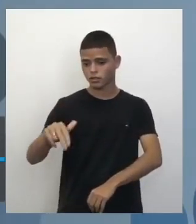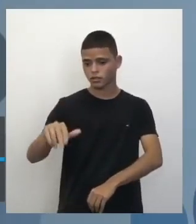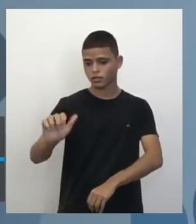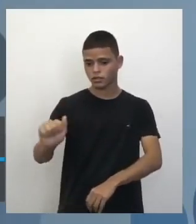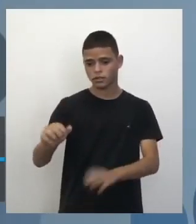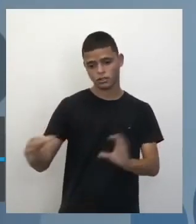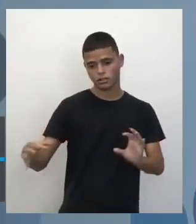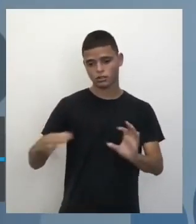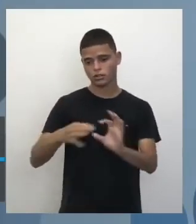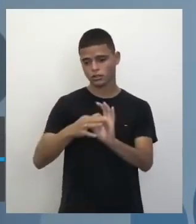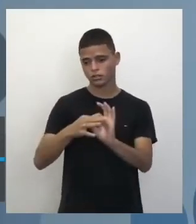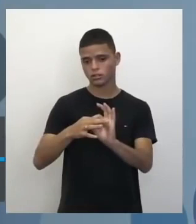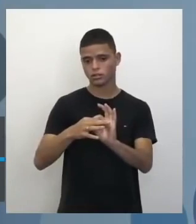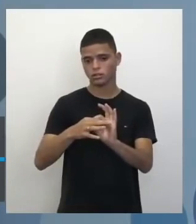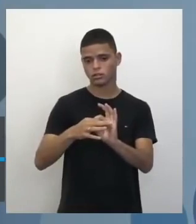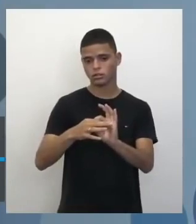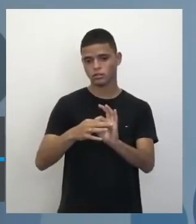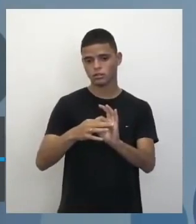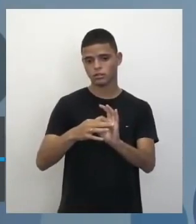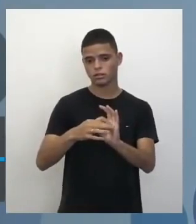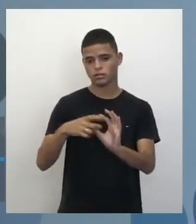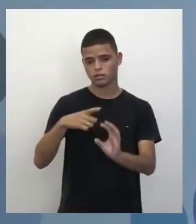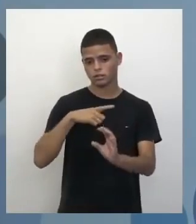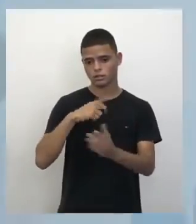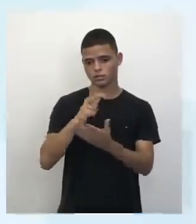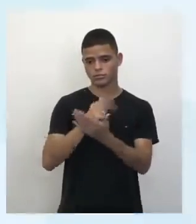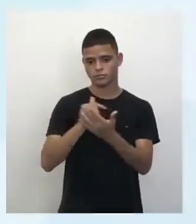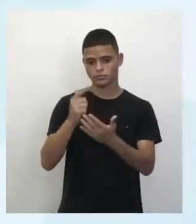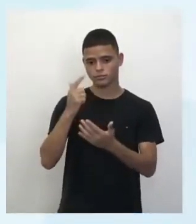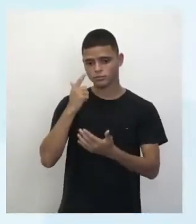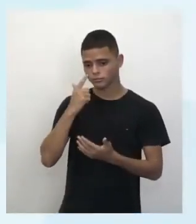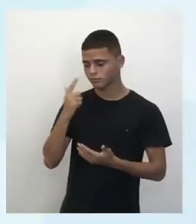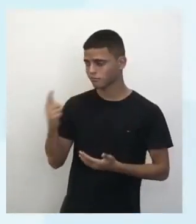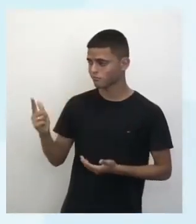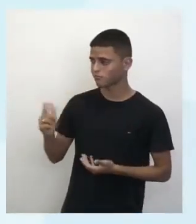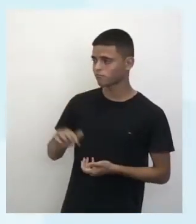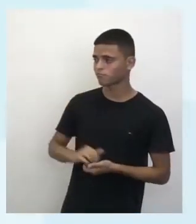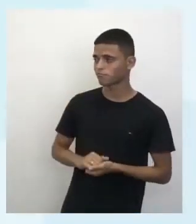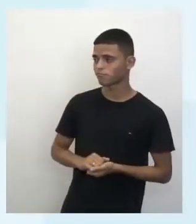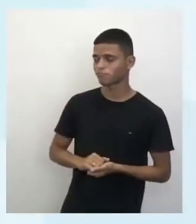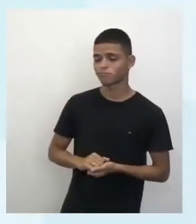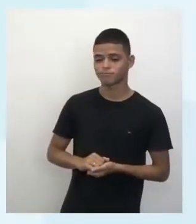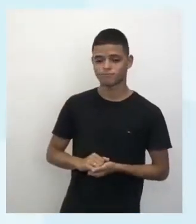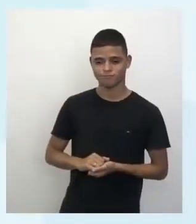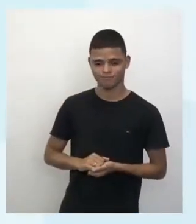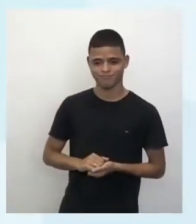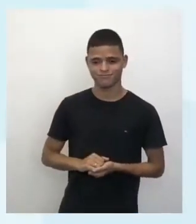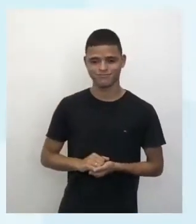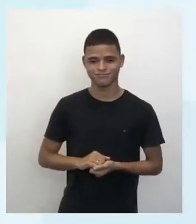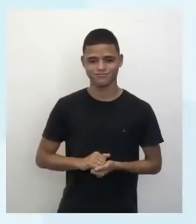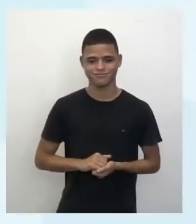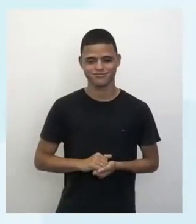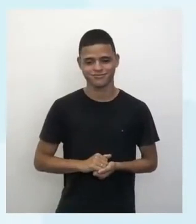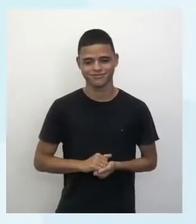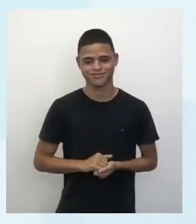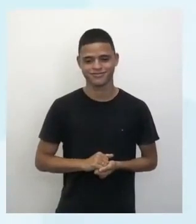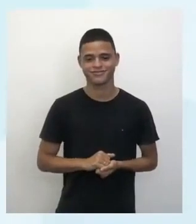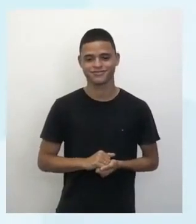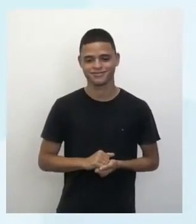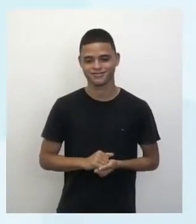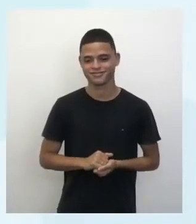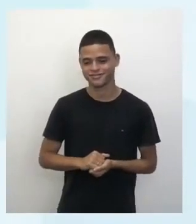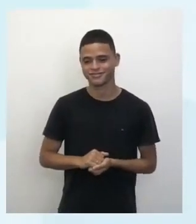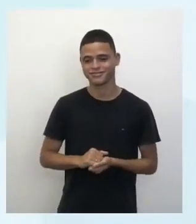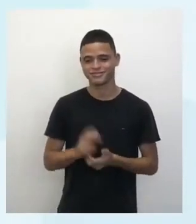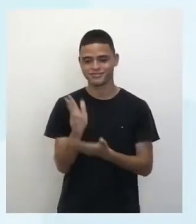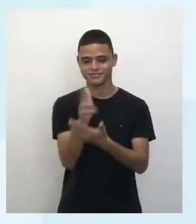próxima com esta imagem que está na tela agora. Que é uma foto linda, entendeu? Nossa, a imagem está um pouquinho